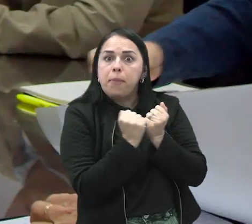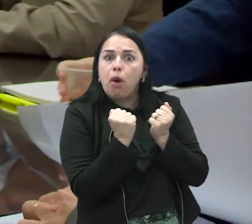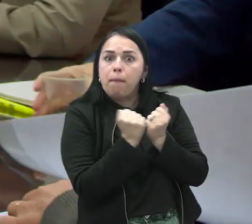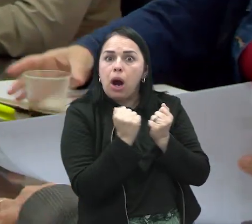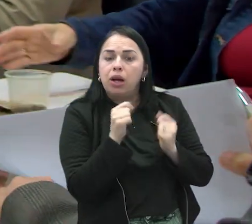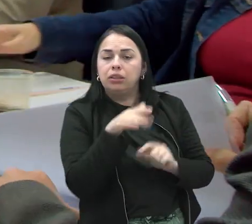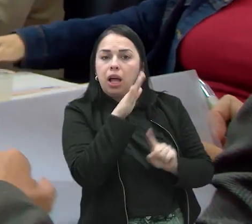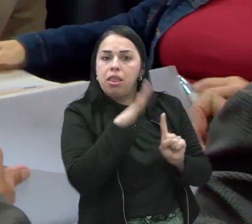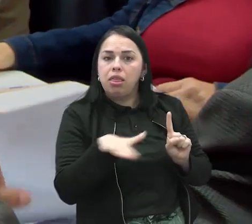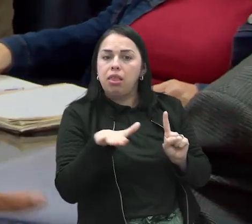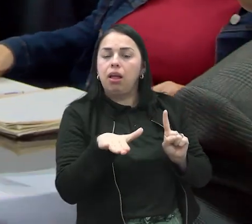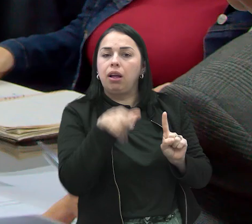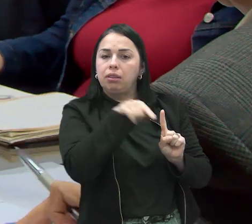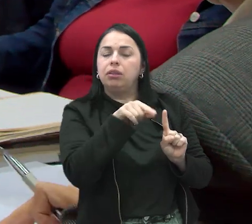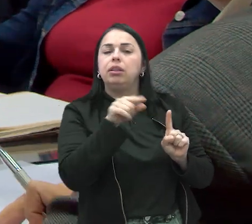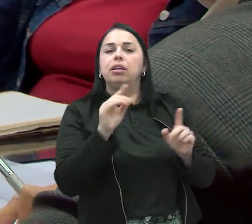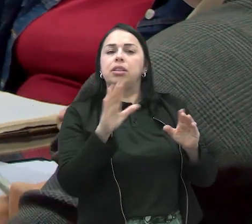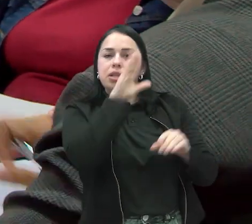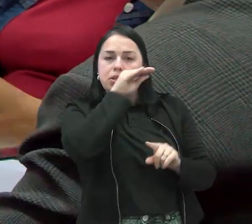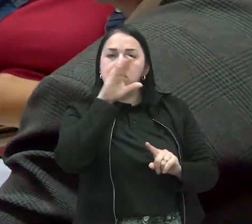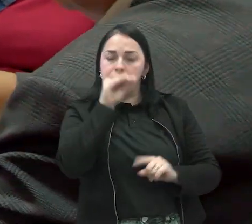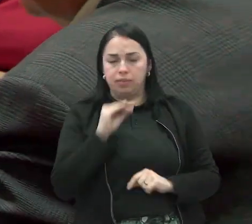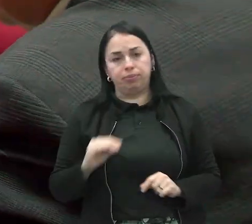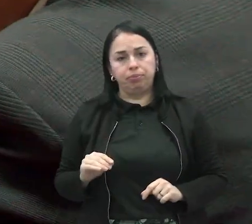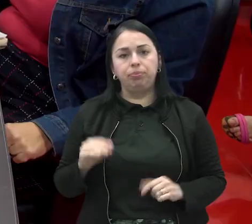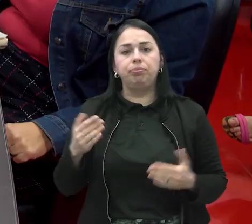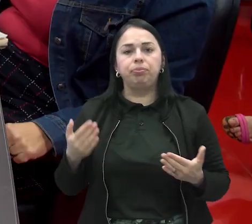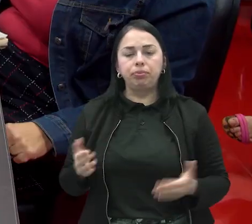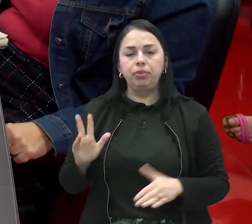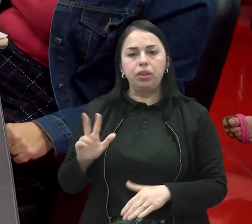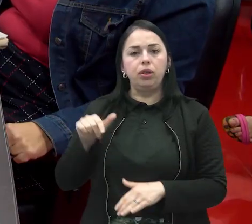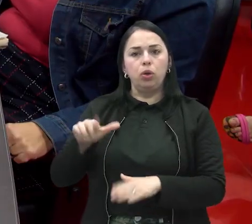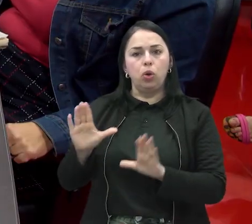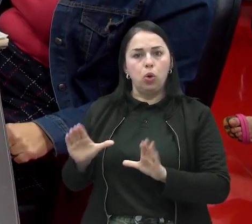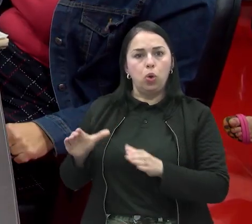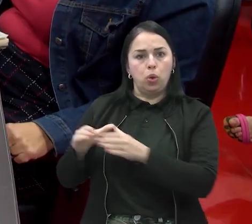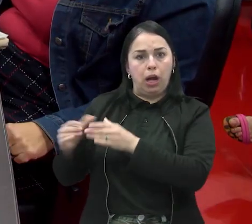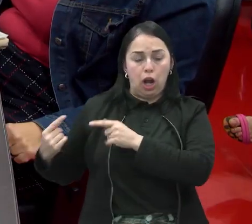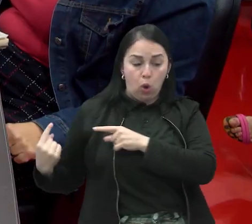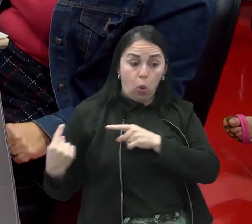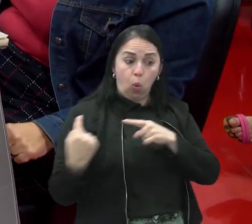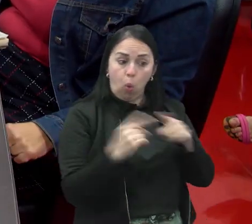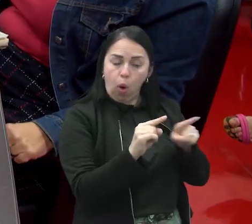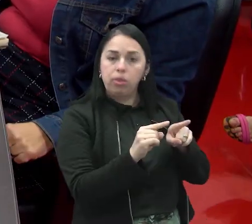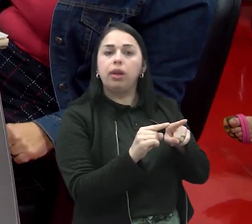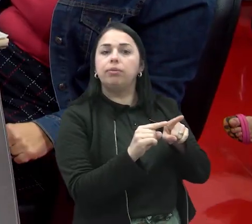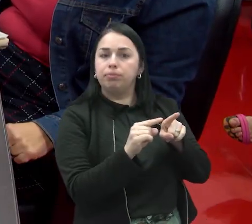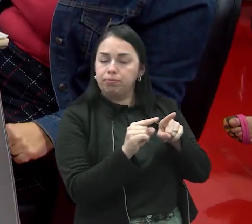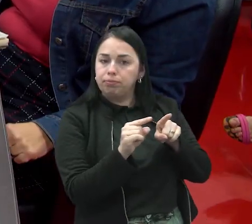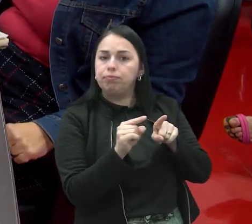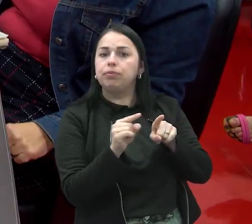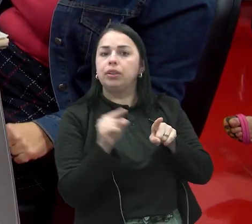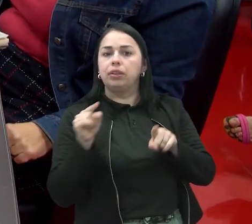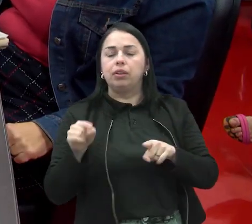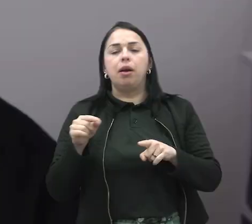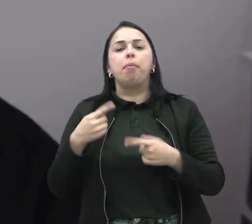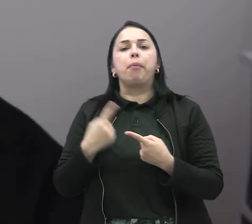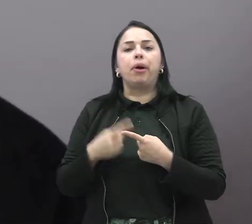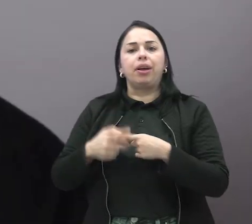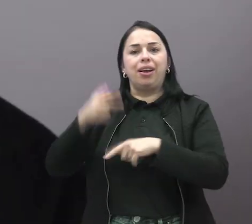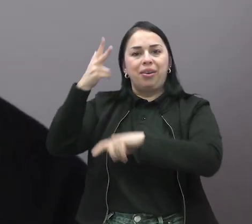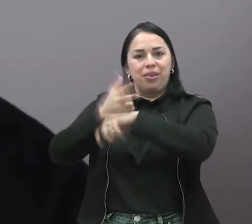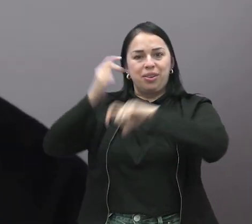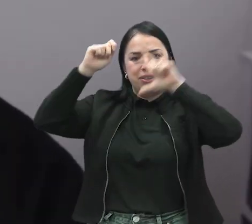crianças e adolescentes no ambiente virtual. A Frente Parlamentar contra a Adultização Infantil